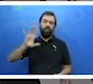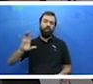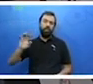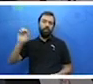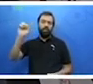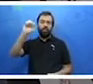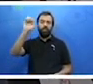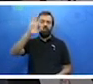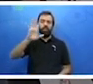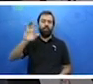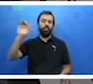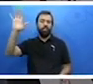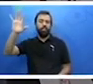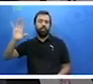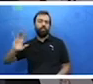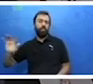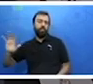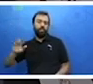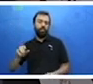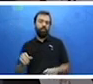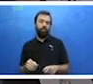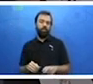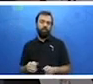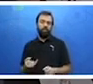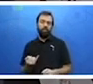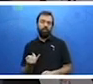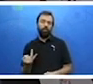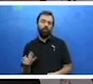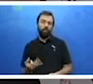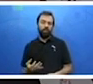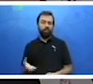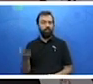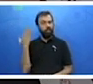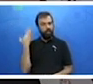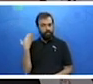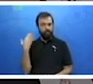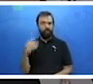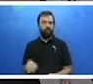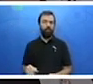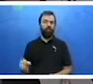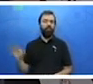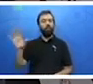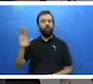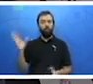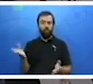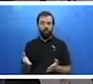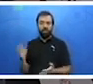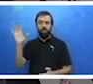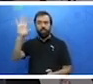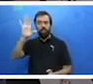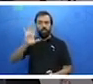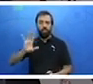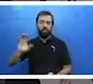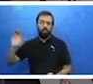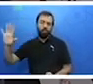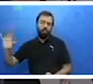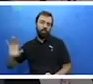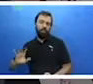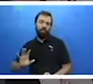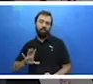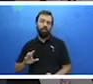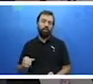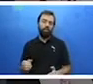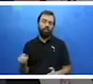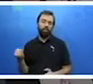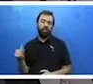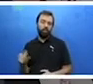no Brasil? Lá no primeiro, cada cor uma região. Quantas regiões tem hoje? Que mudanças